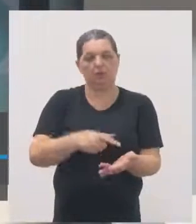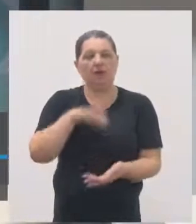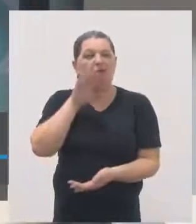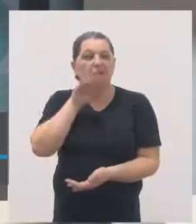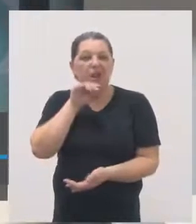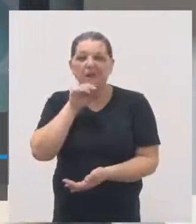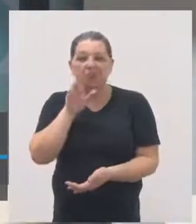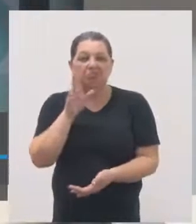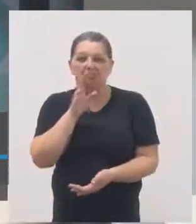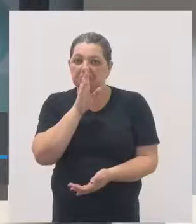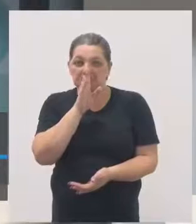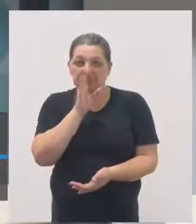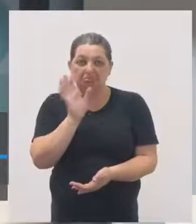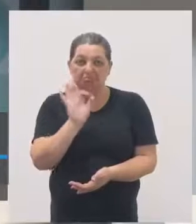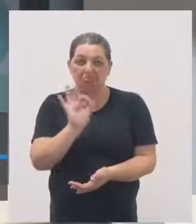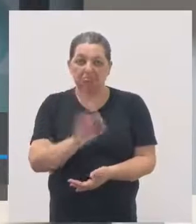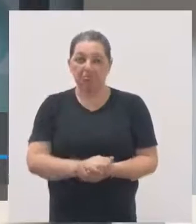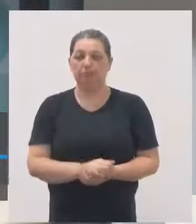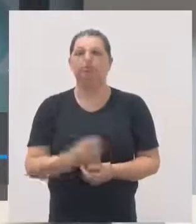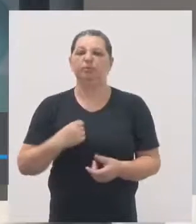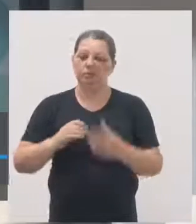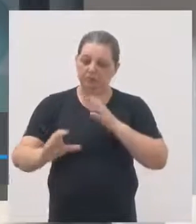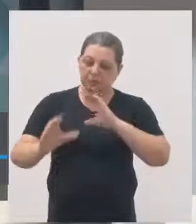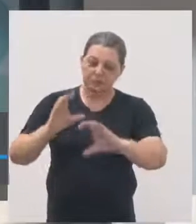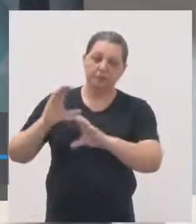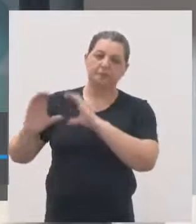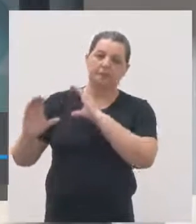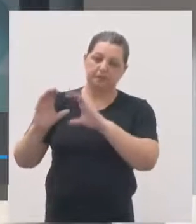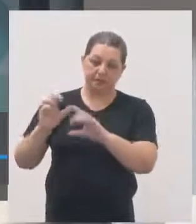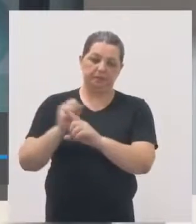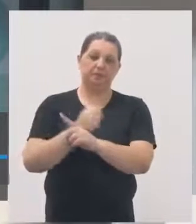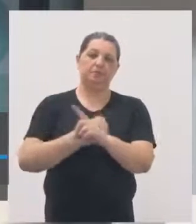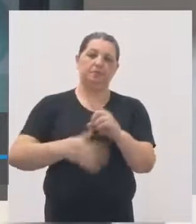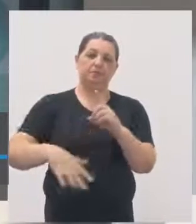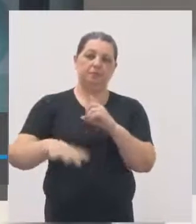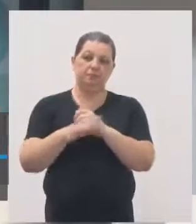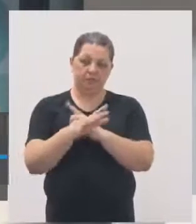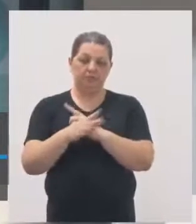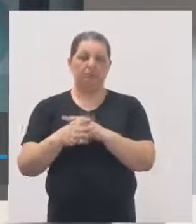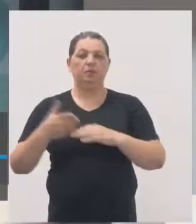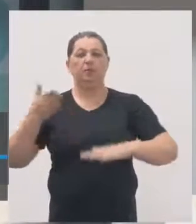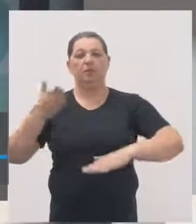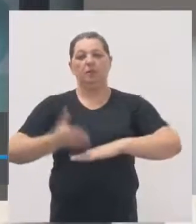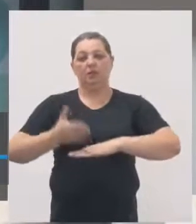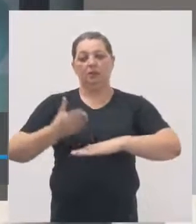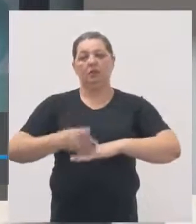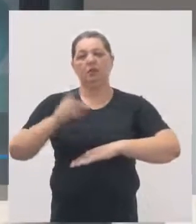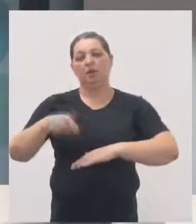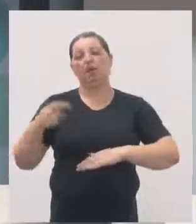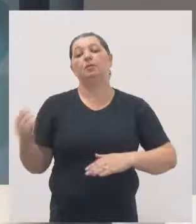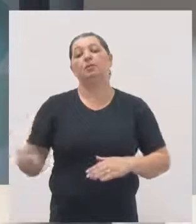pouco de lado. E falar, se comunicar na nossa sociedade, né? Na sociedade contemporânea,